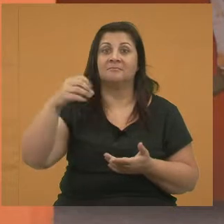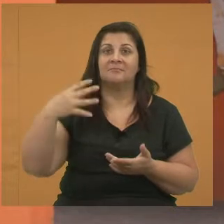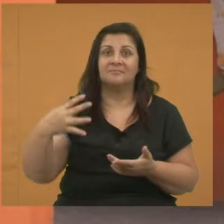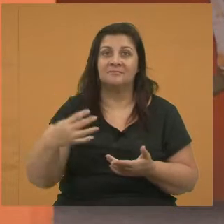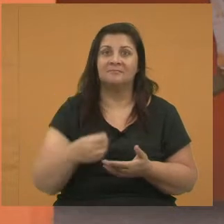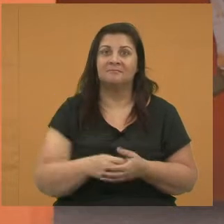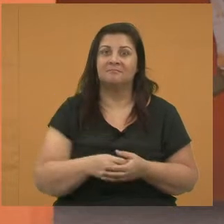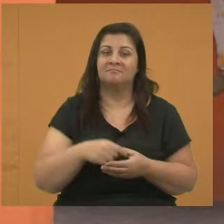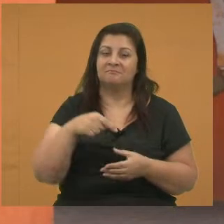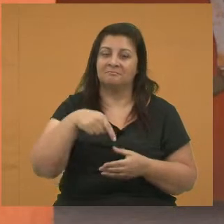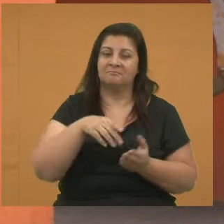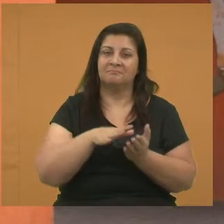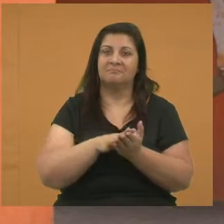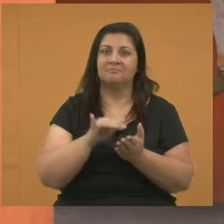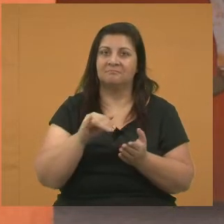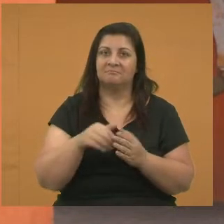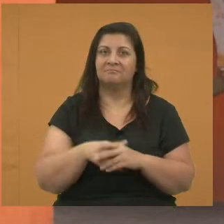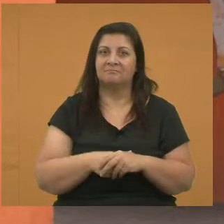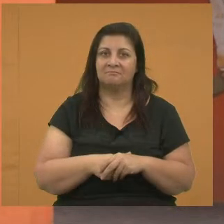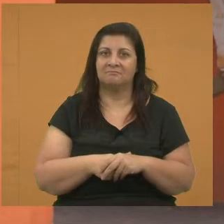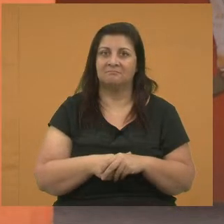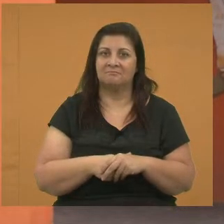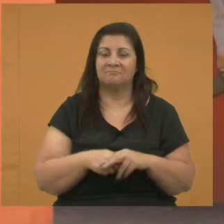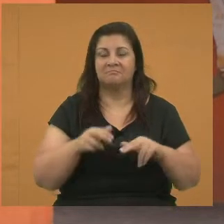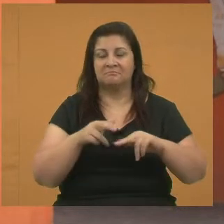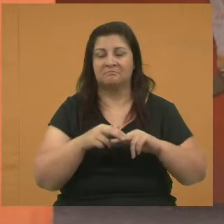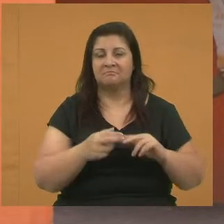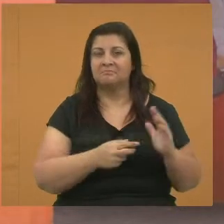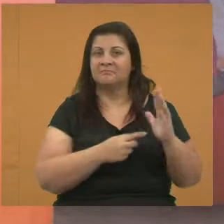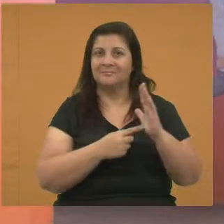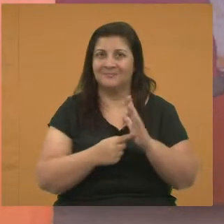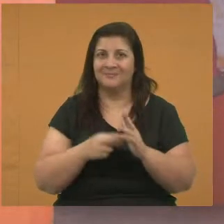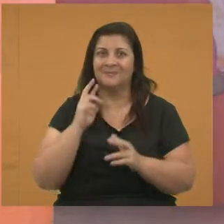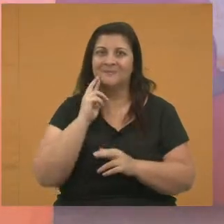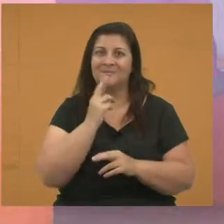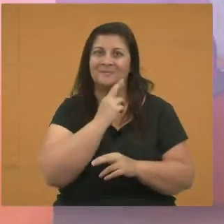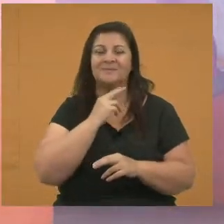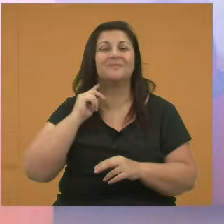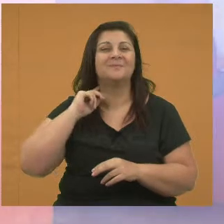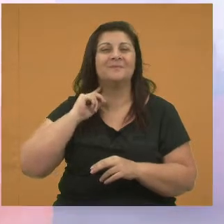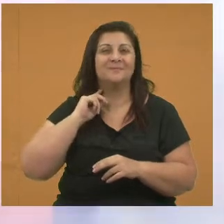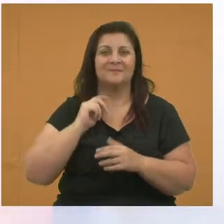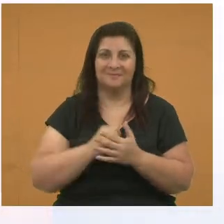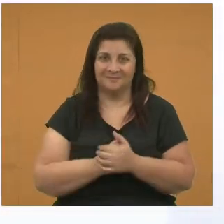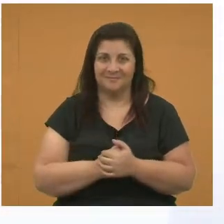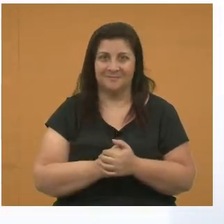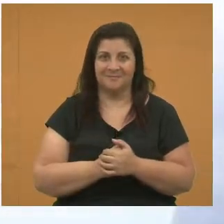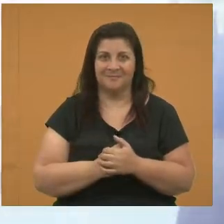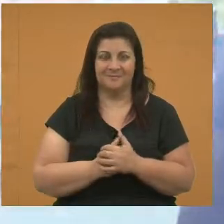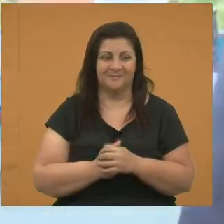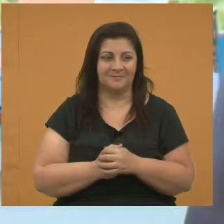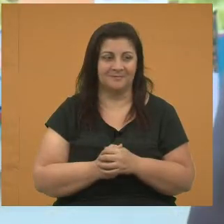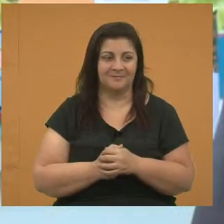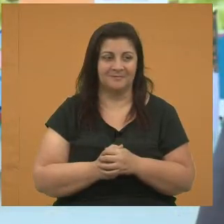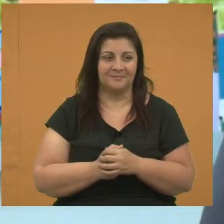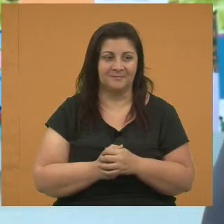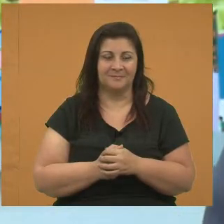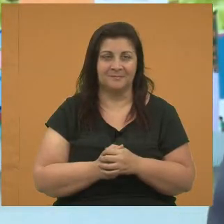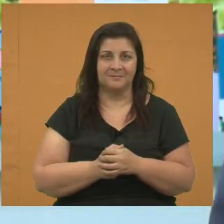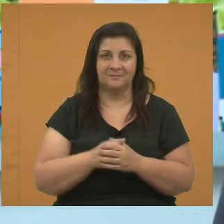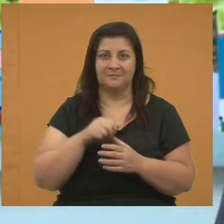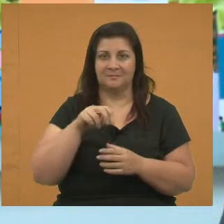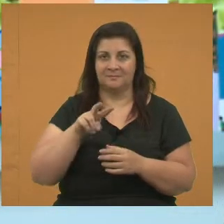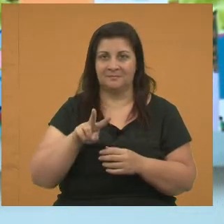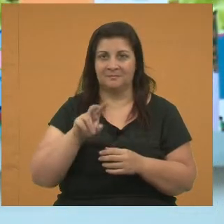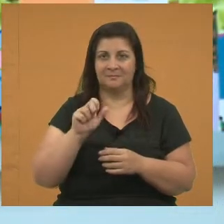1994, instalada no município, por esse motivo eu estou indicando o Rancho Mineiro para receber essa homenagem. Eu, vereador Valmir,